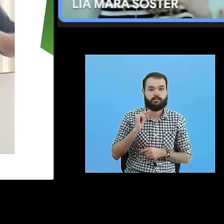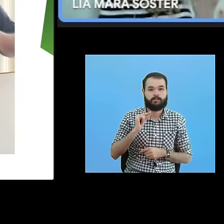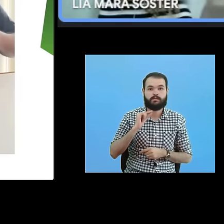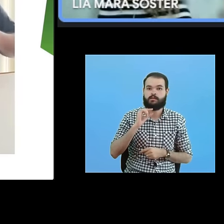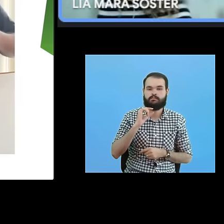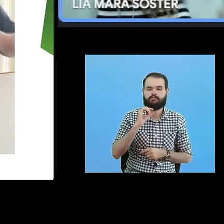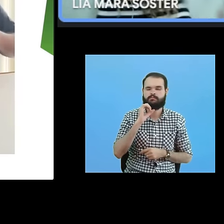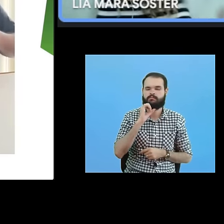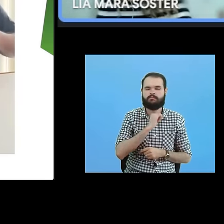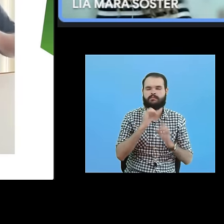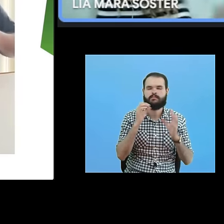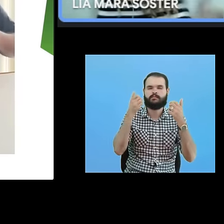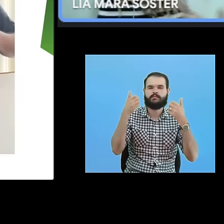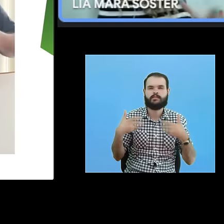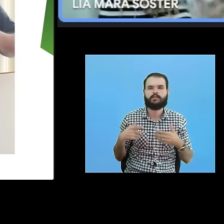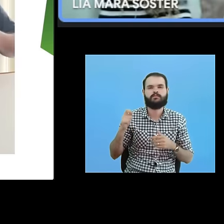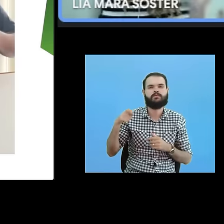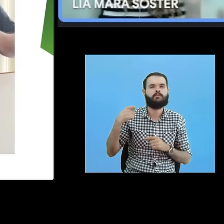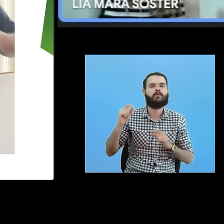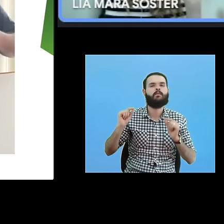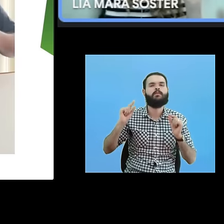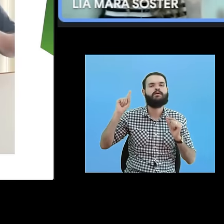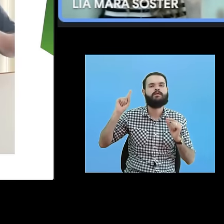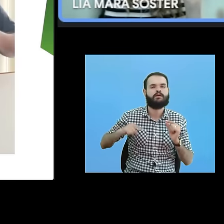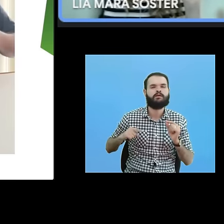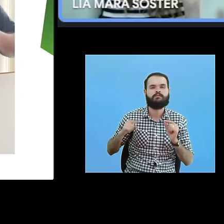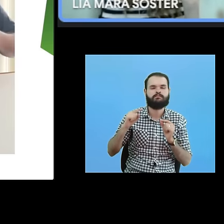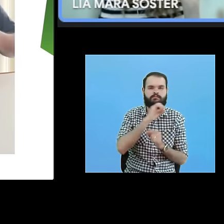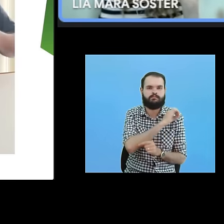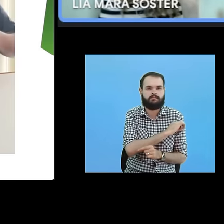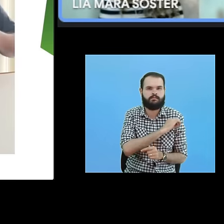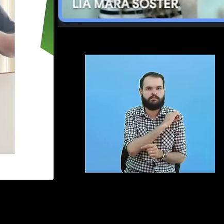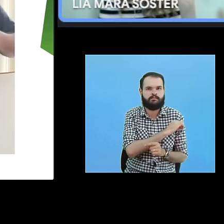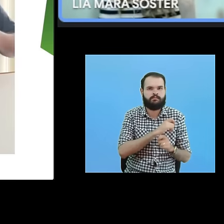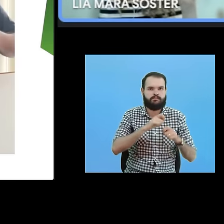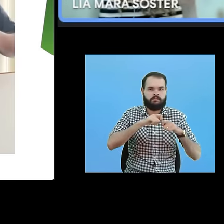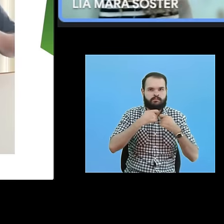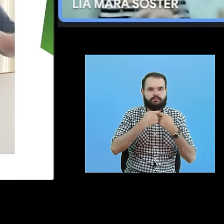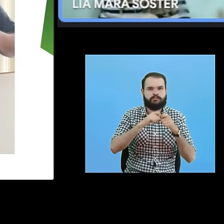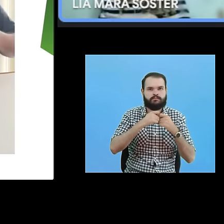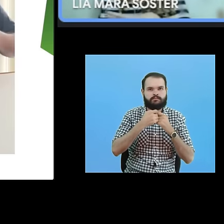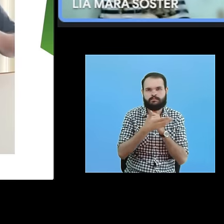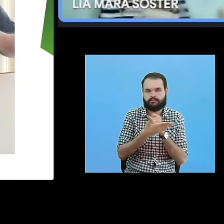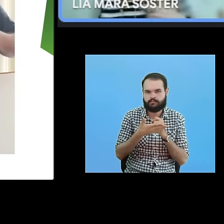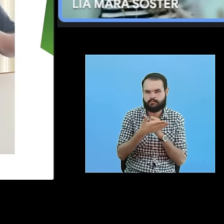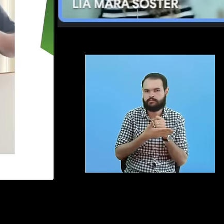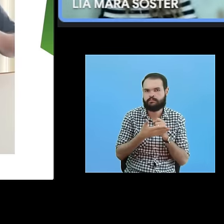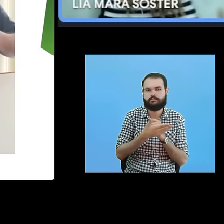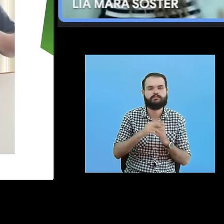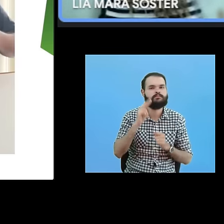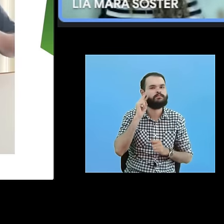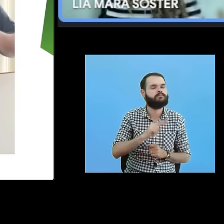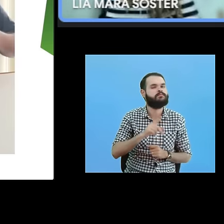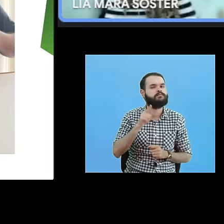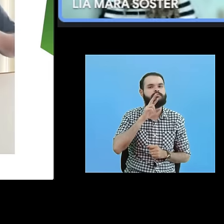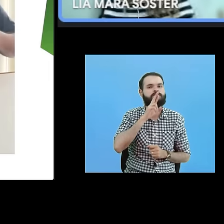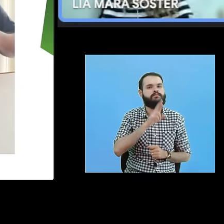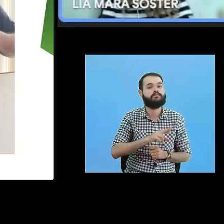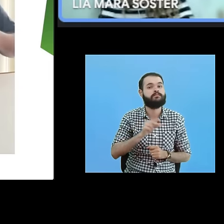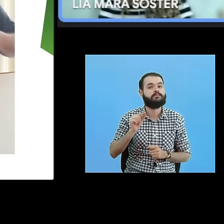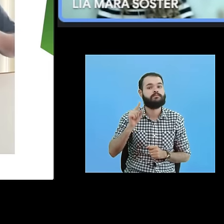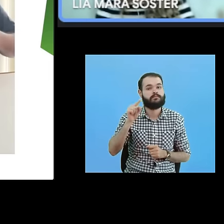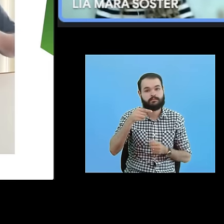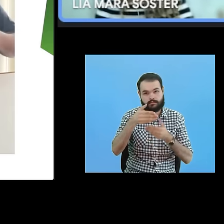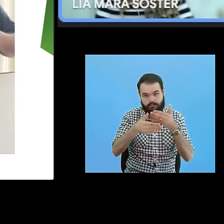dos desdobramentos, né, do que foi essa oficina de crochê básico. Então vejam, como resultado desse processo,